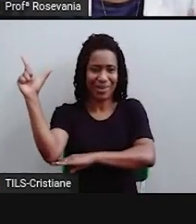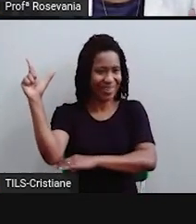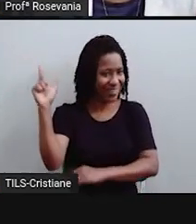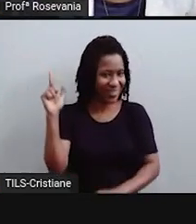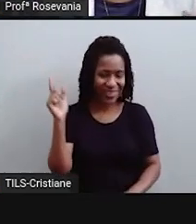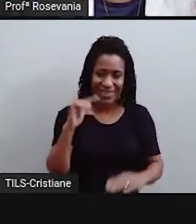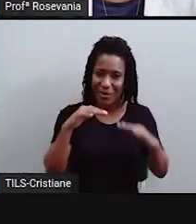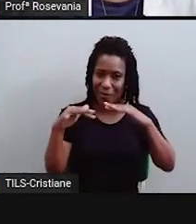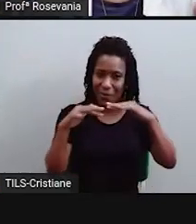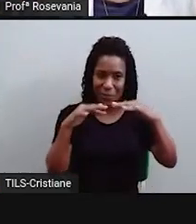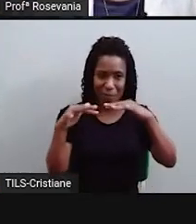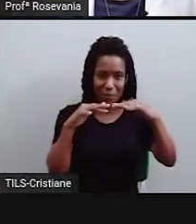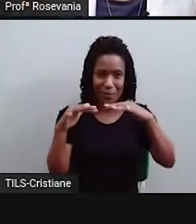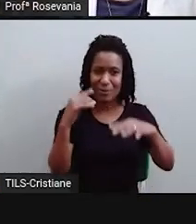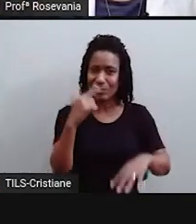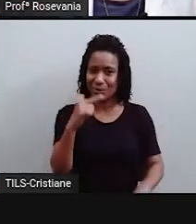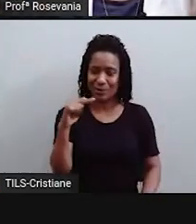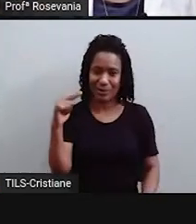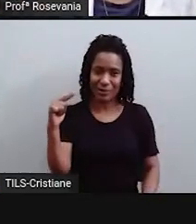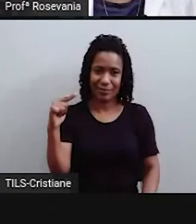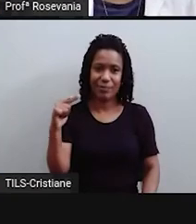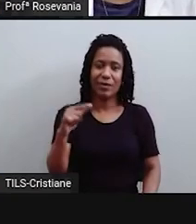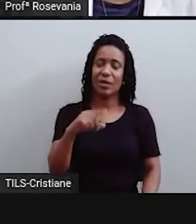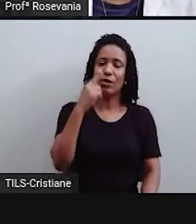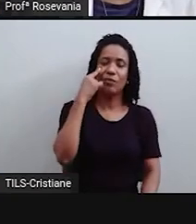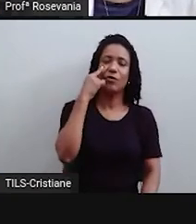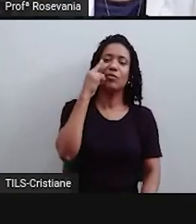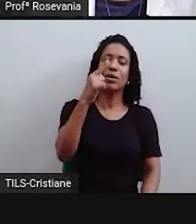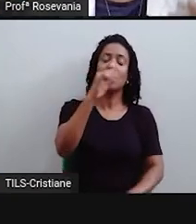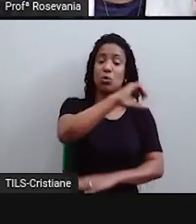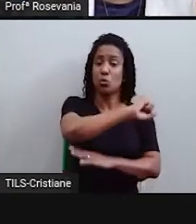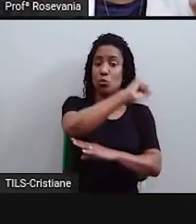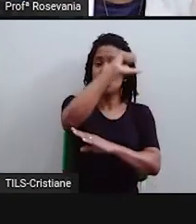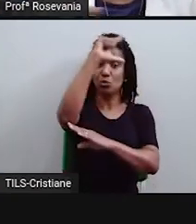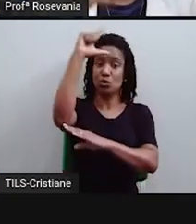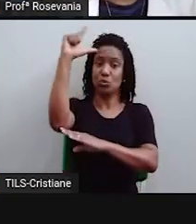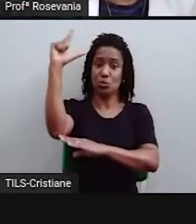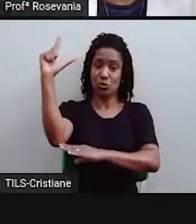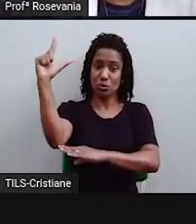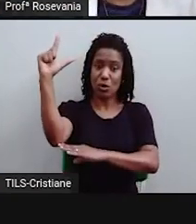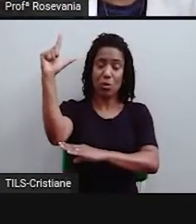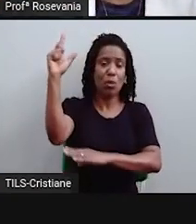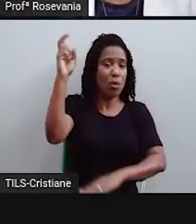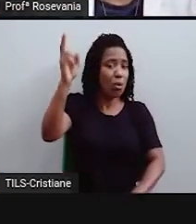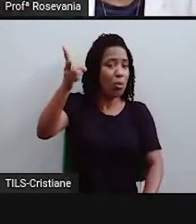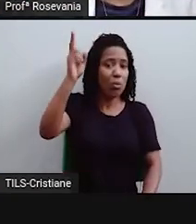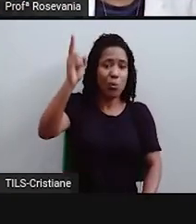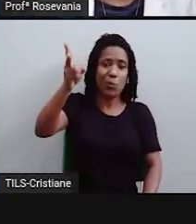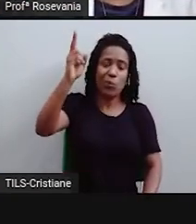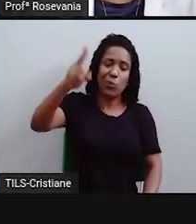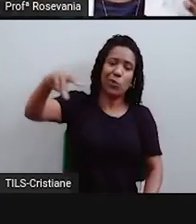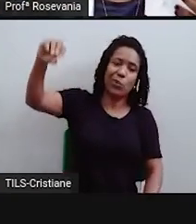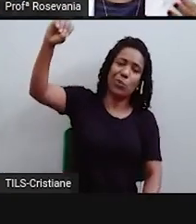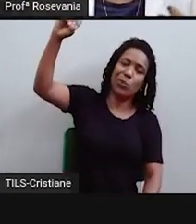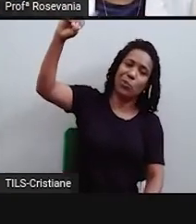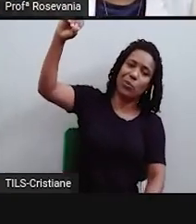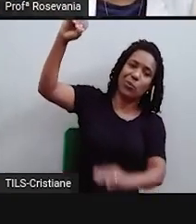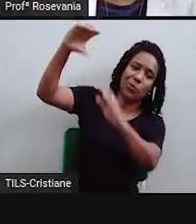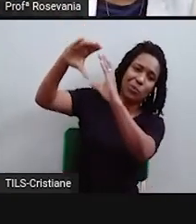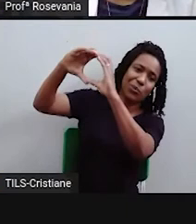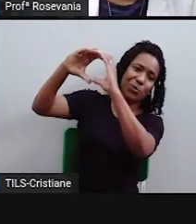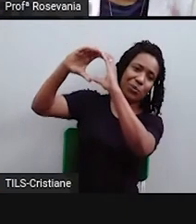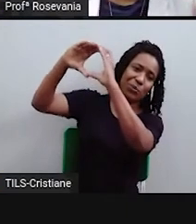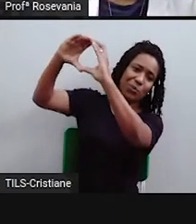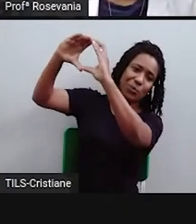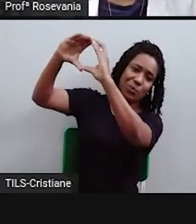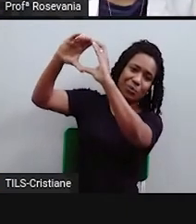a ideia também até das nuvens, que a gente vai olhando ali tudo direitinho, que dá essa ideia de que está tudo se movimentando lá no céu. Mas na